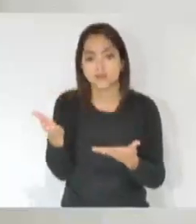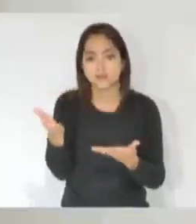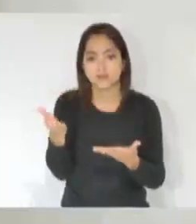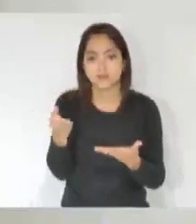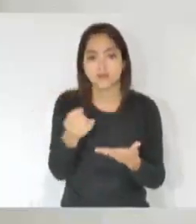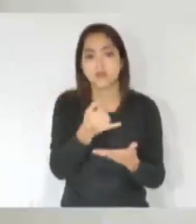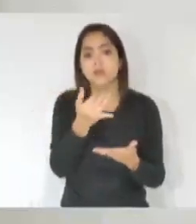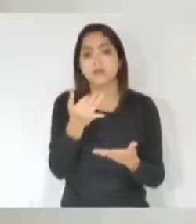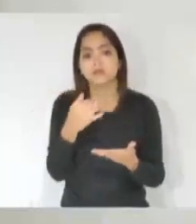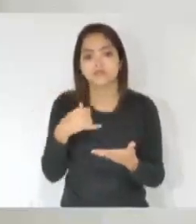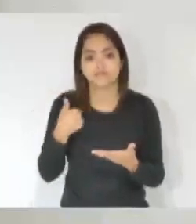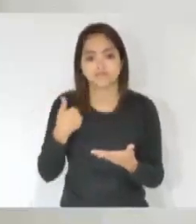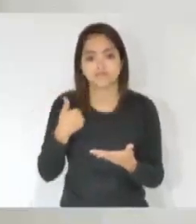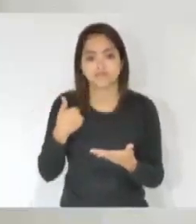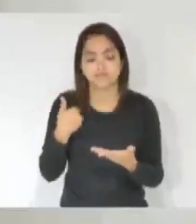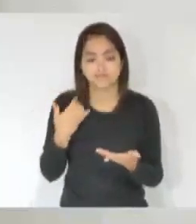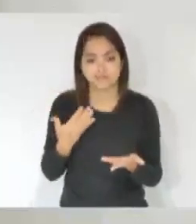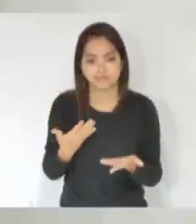anos terão?